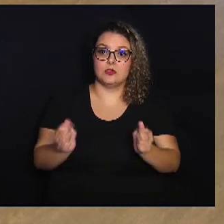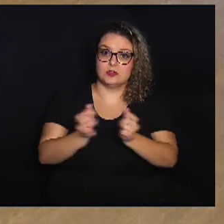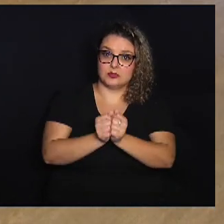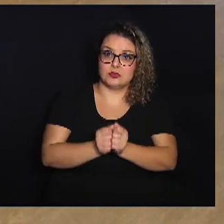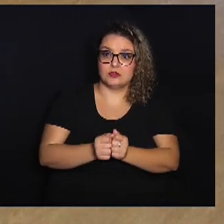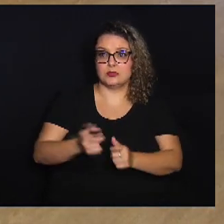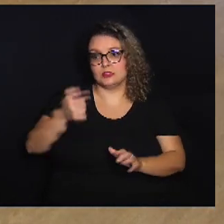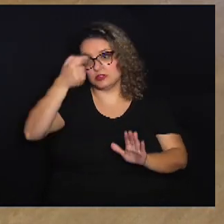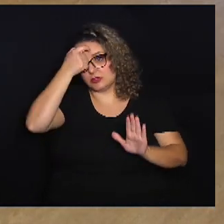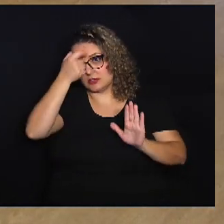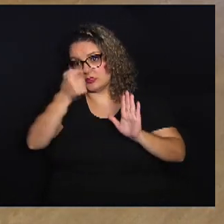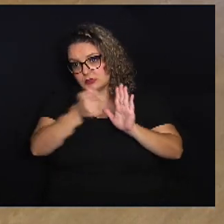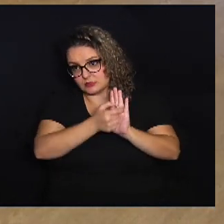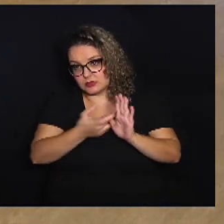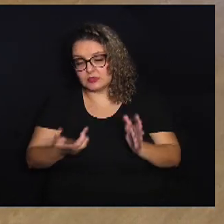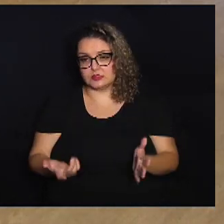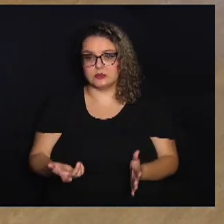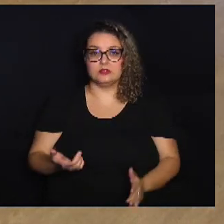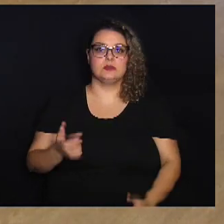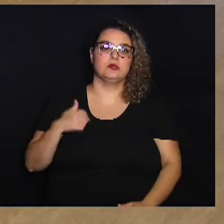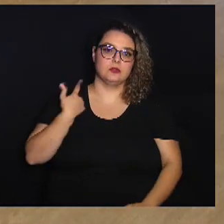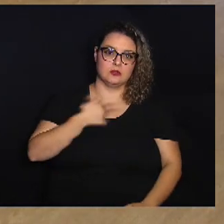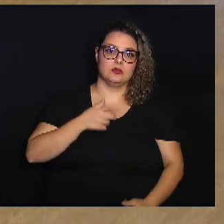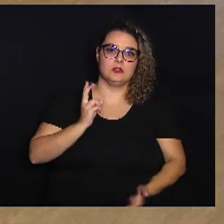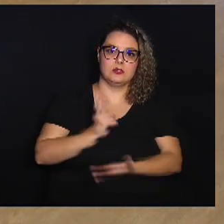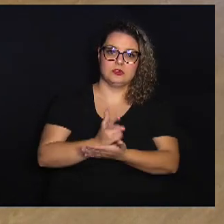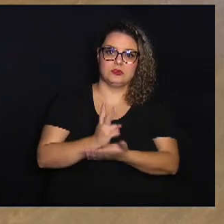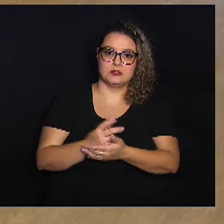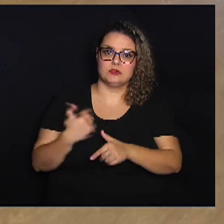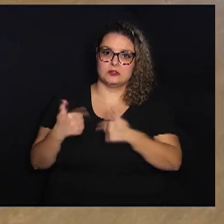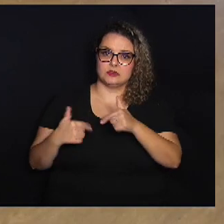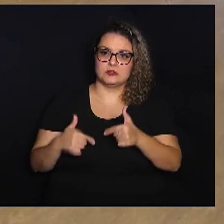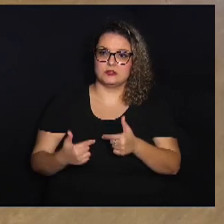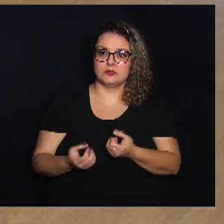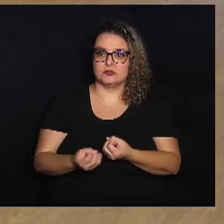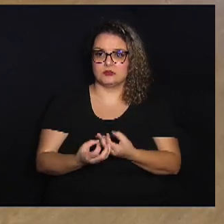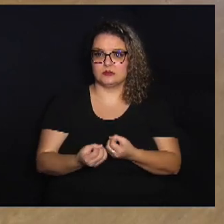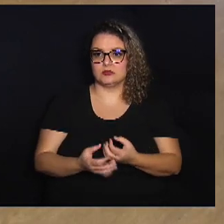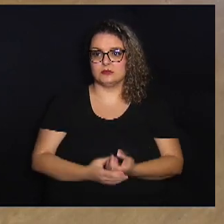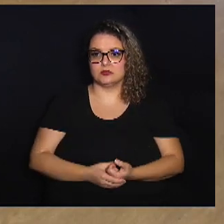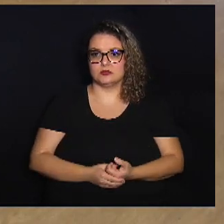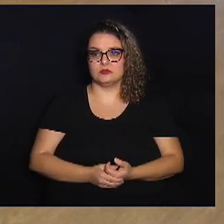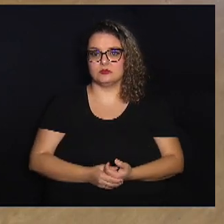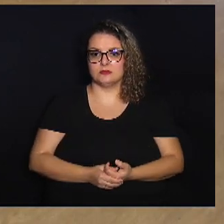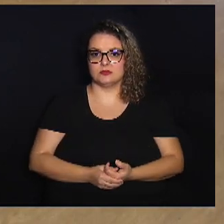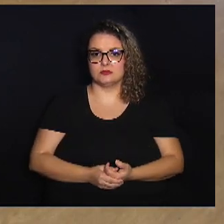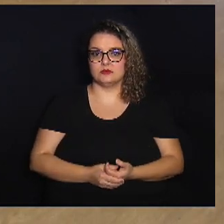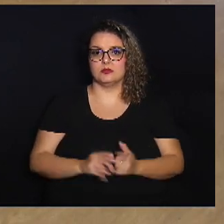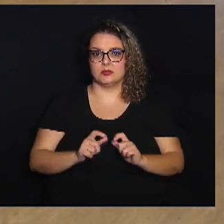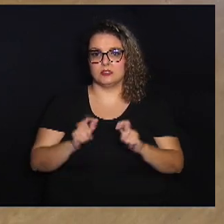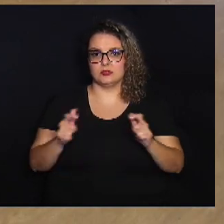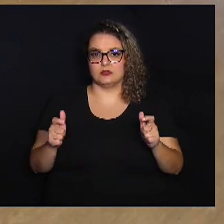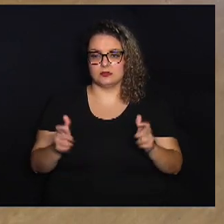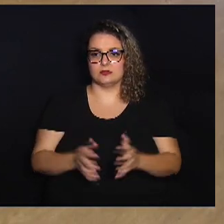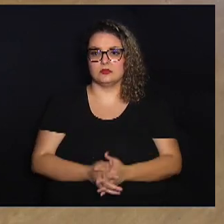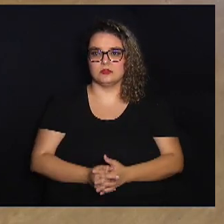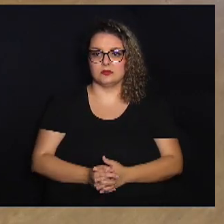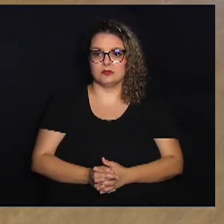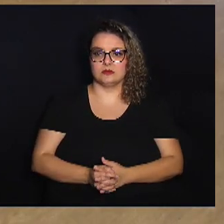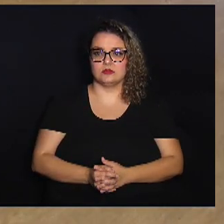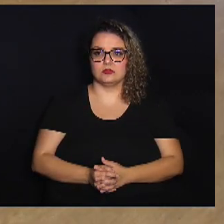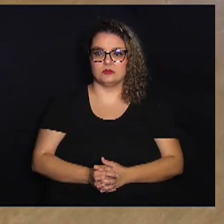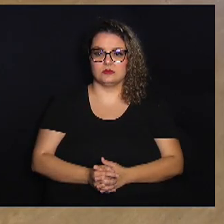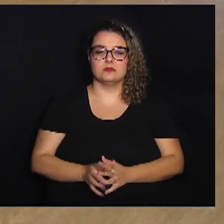inteligência artificial. Então, a gente sempre trabalha assim, com dados e hoje, como cresceu muito, já